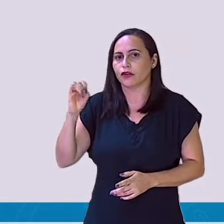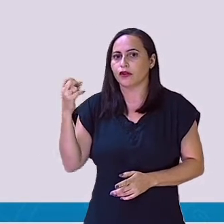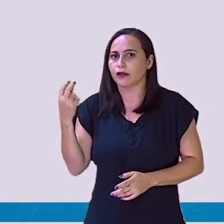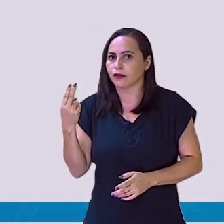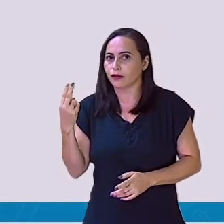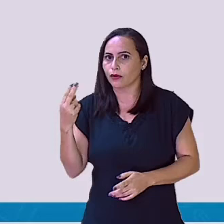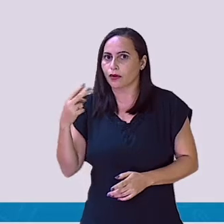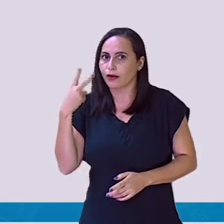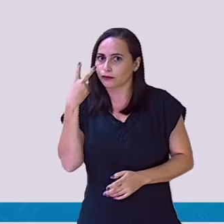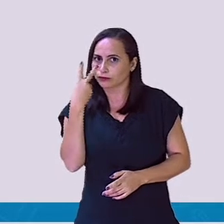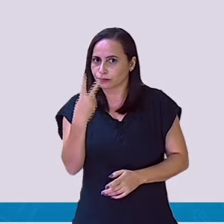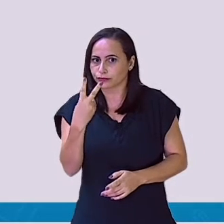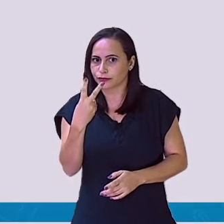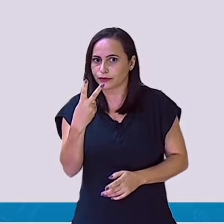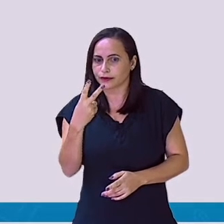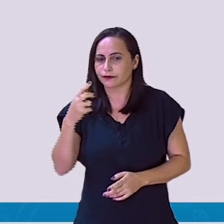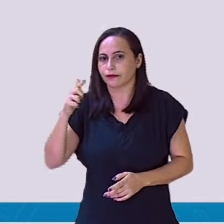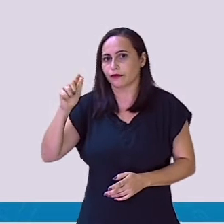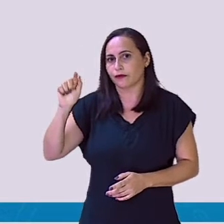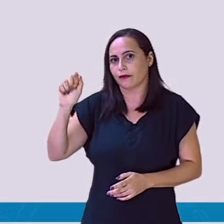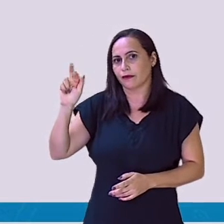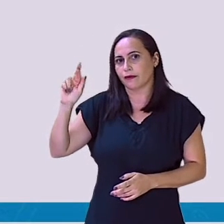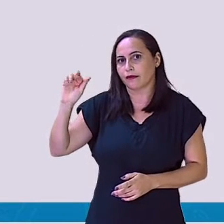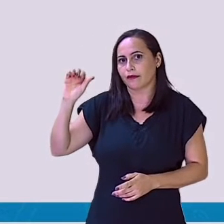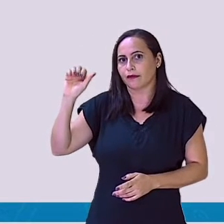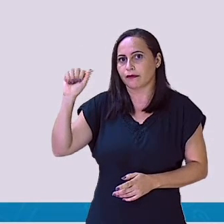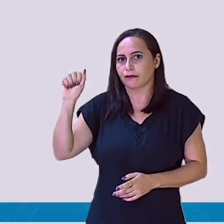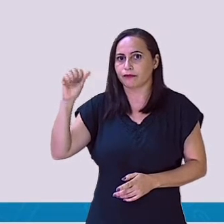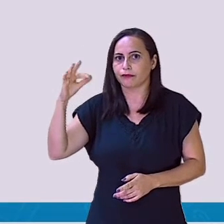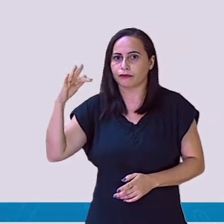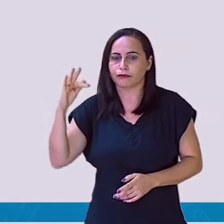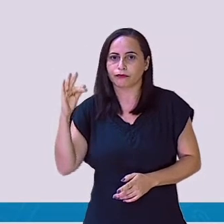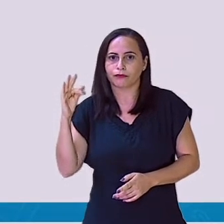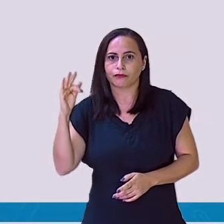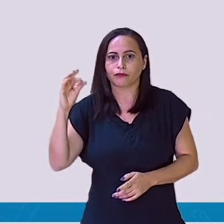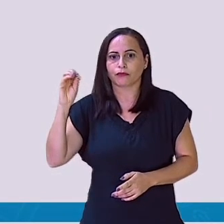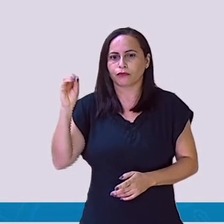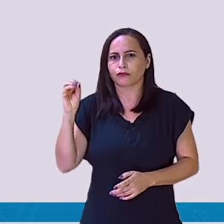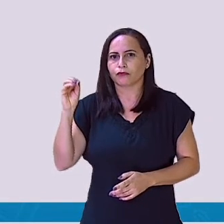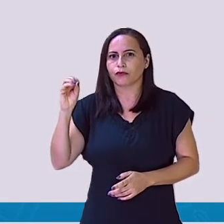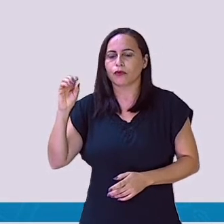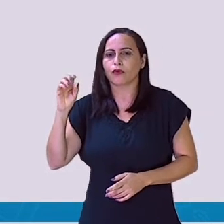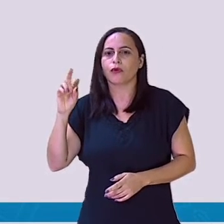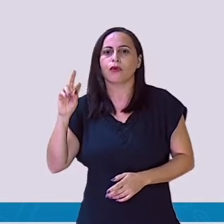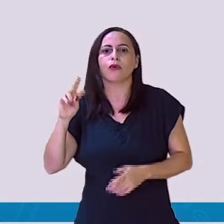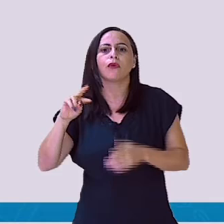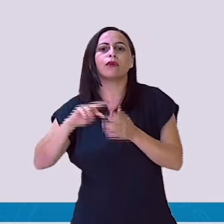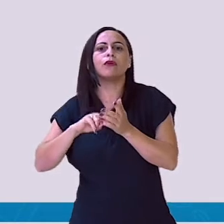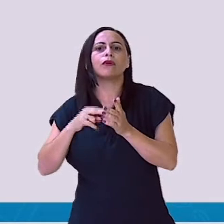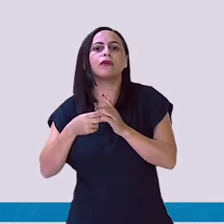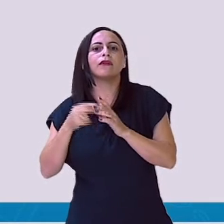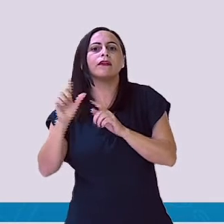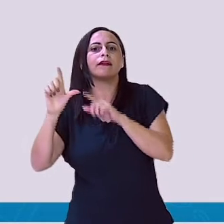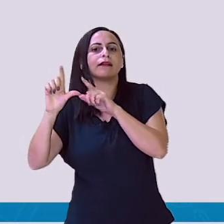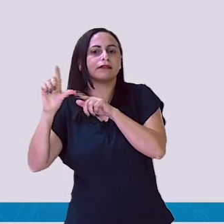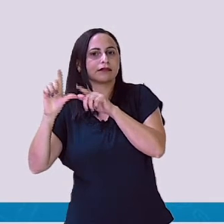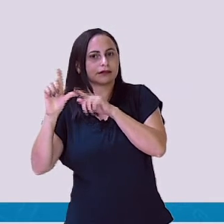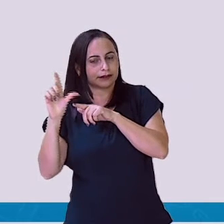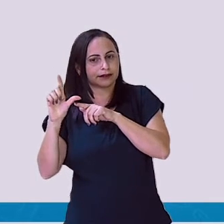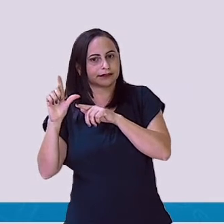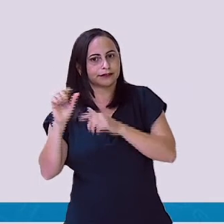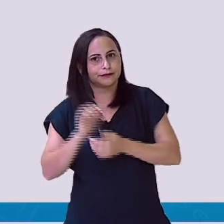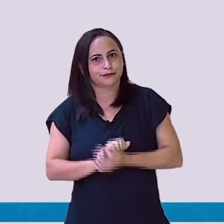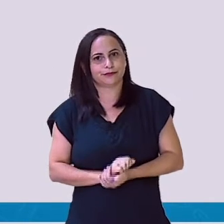dizer 2. Grafo quer dizer letra, onde nós concluímos